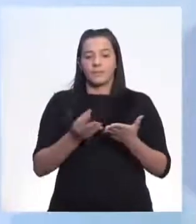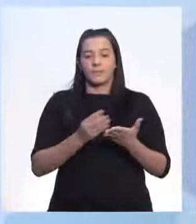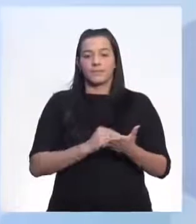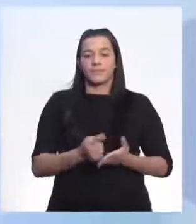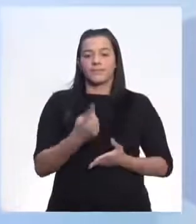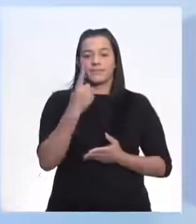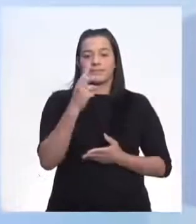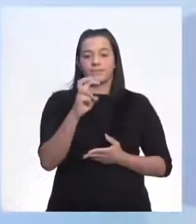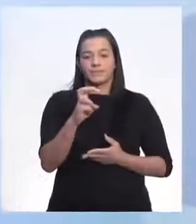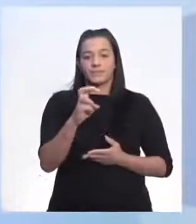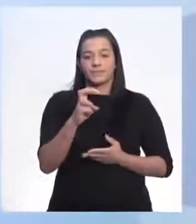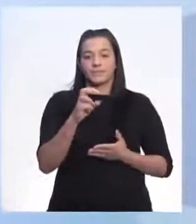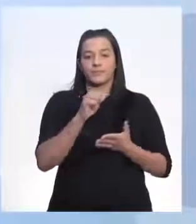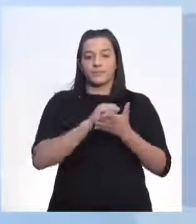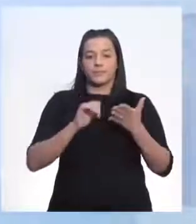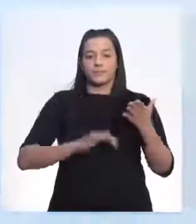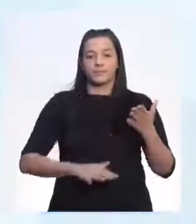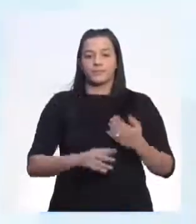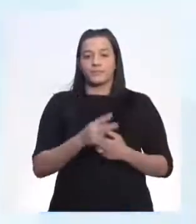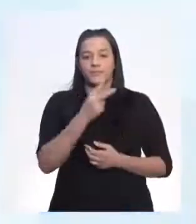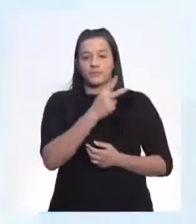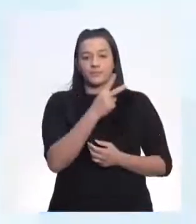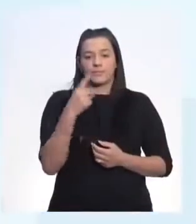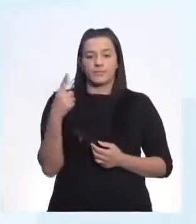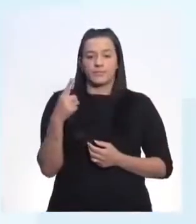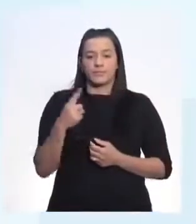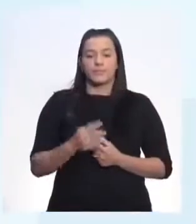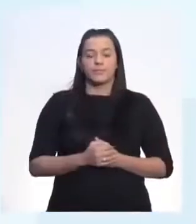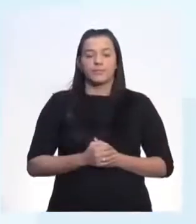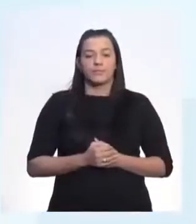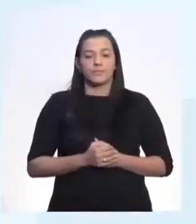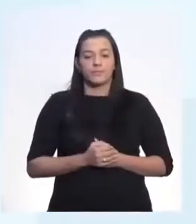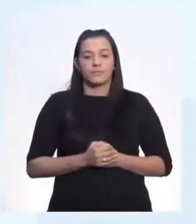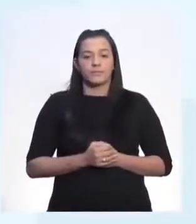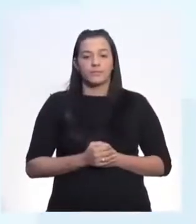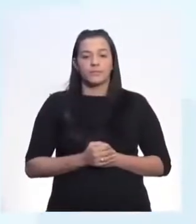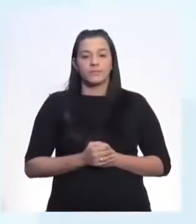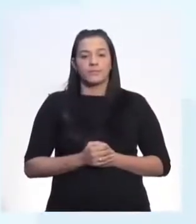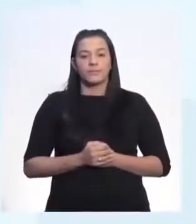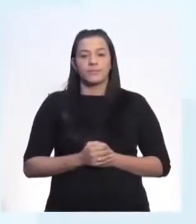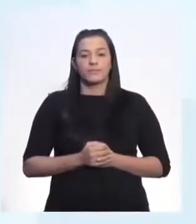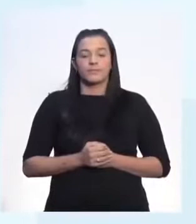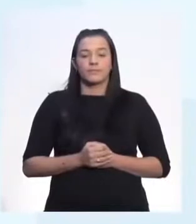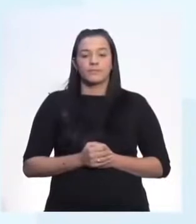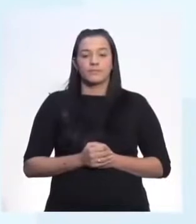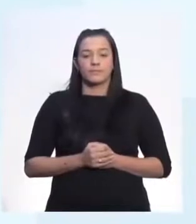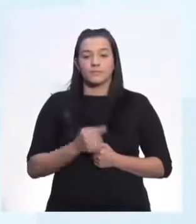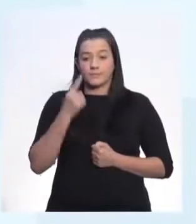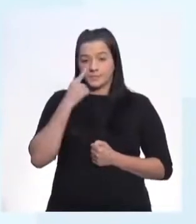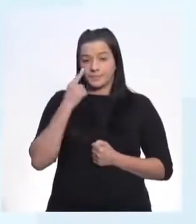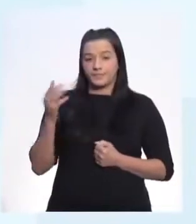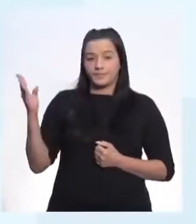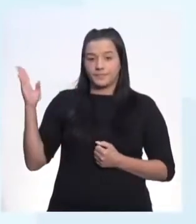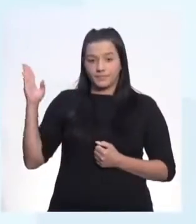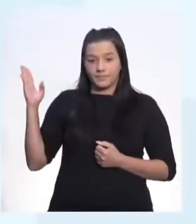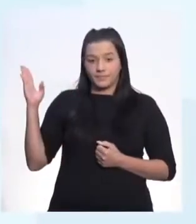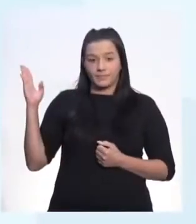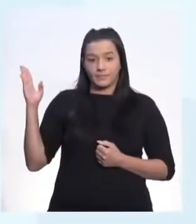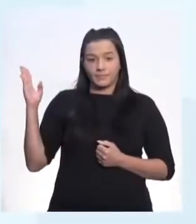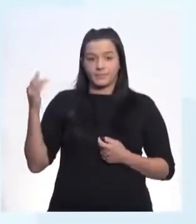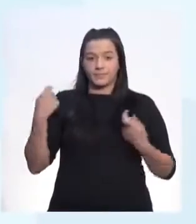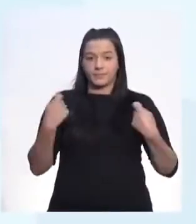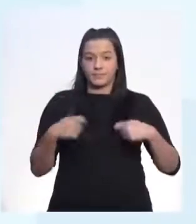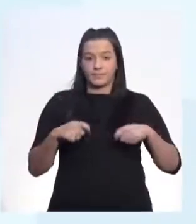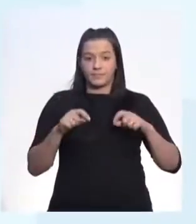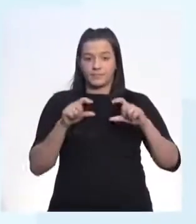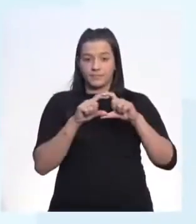21. Que ótimo, pessoal. Então, abre lá, página 15. Ótimo. Então, tá vendo? Essa é a primeira parte da